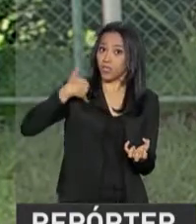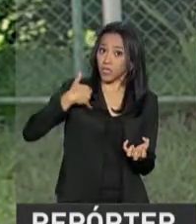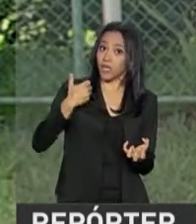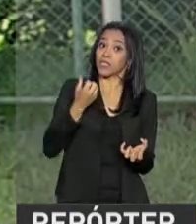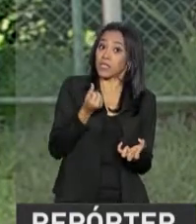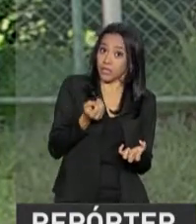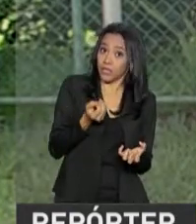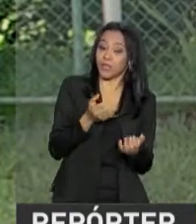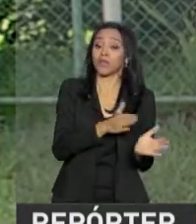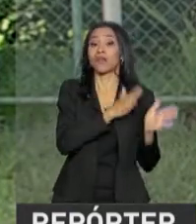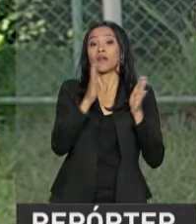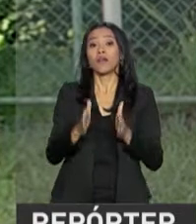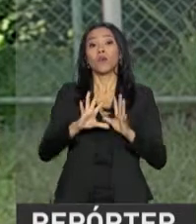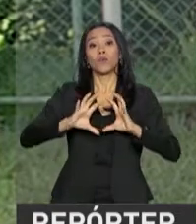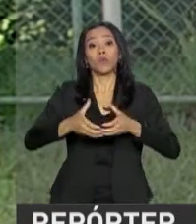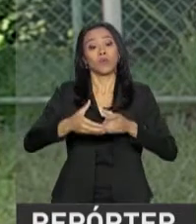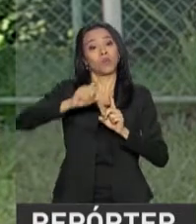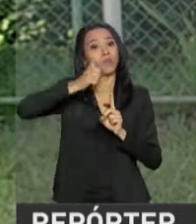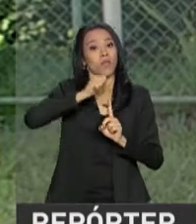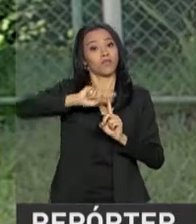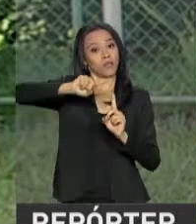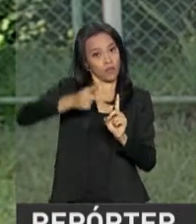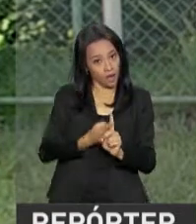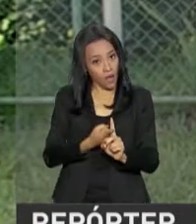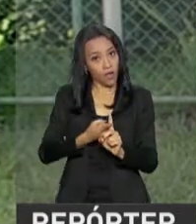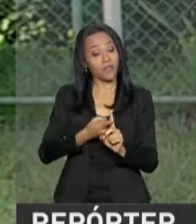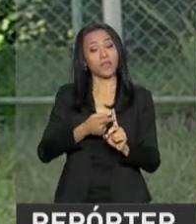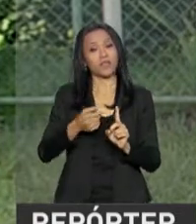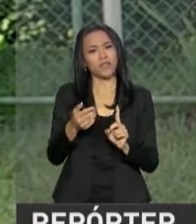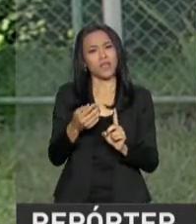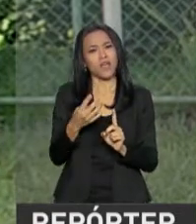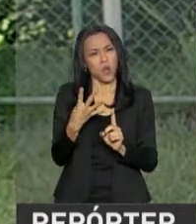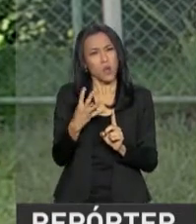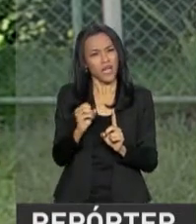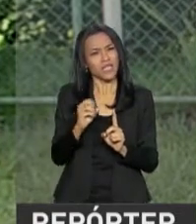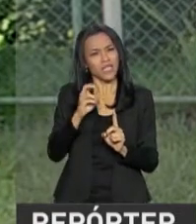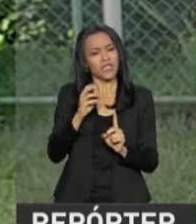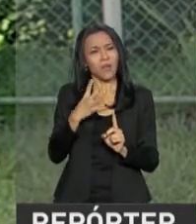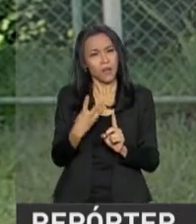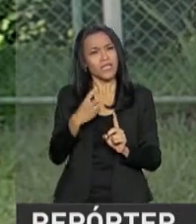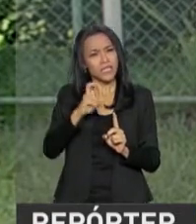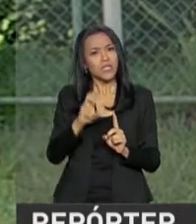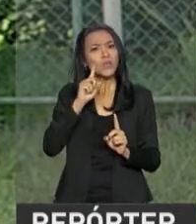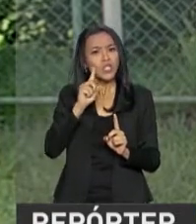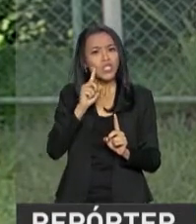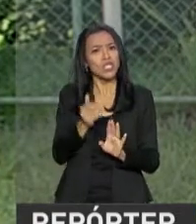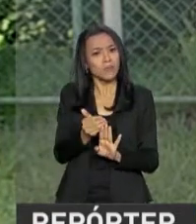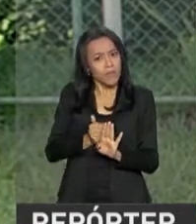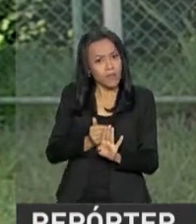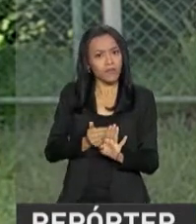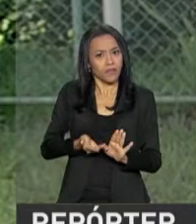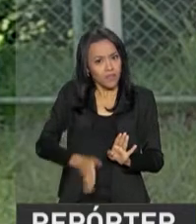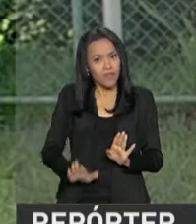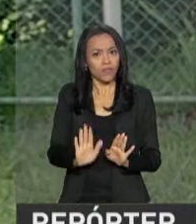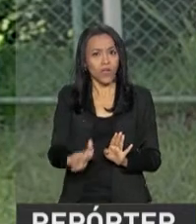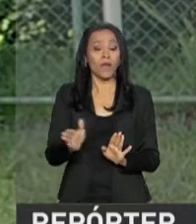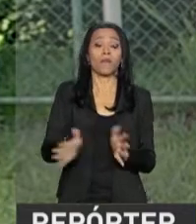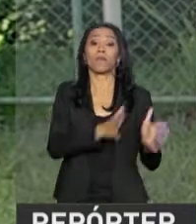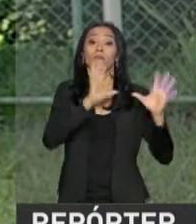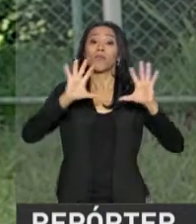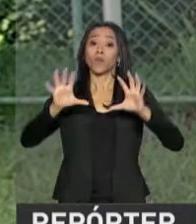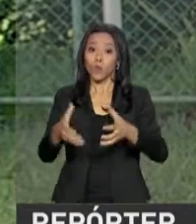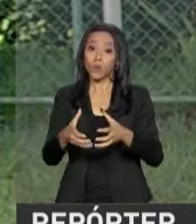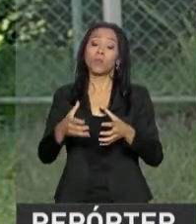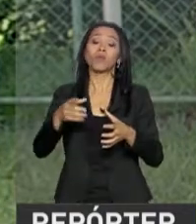idade, também as gestantes, as mulheres que tiveram filhos a menos de 45 dias, que ganharam o bebê a menos de 45 dias, as crianças que